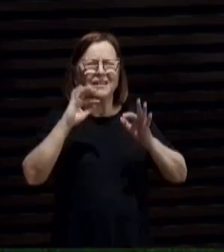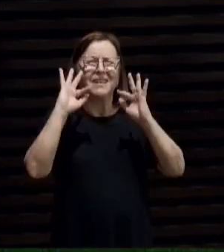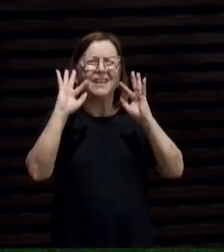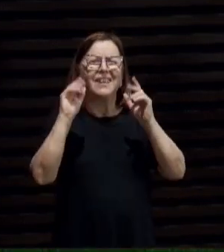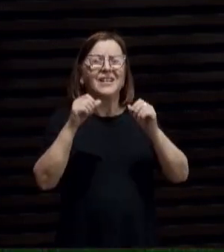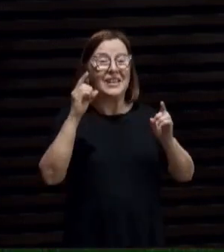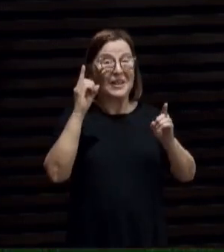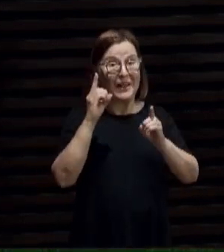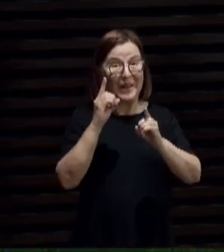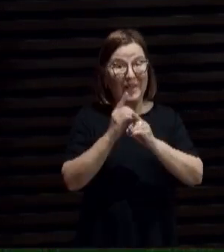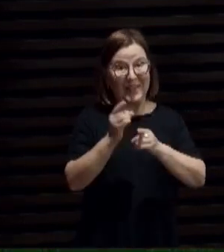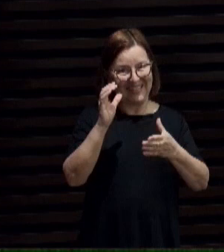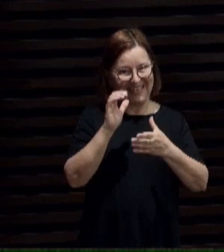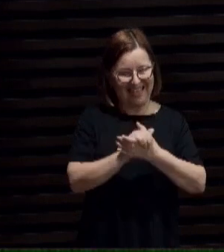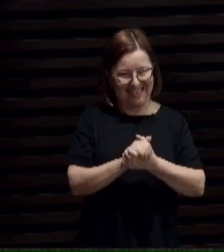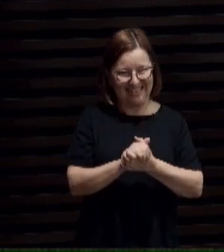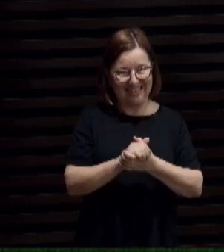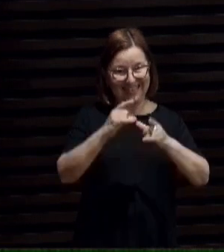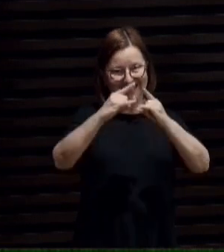que aconteceu nesse final de semana.